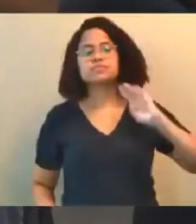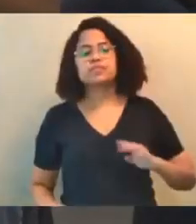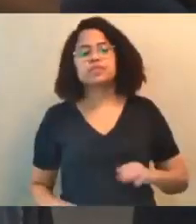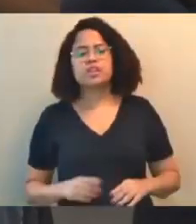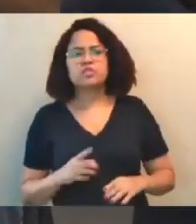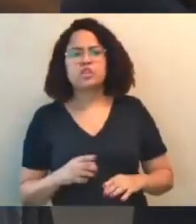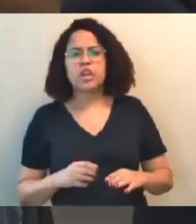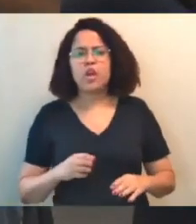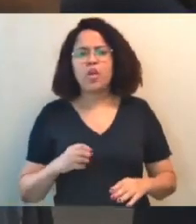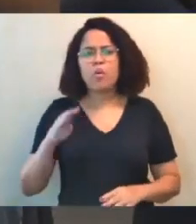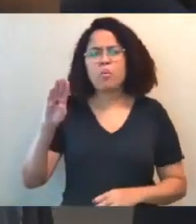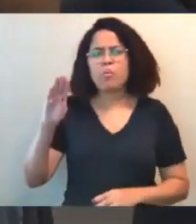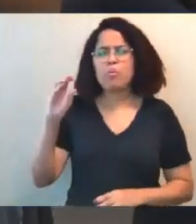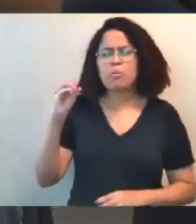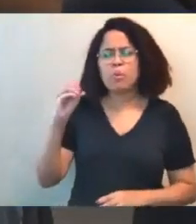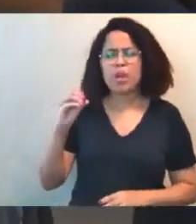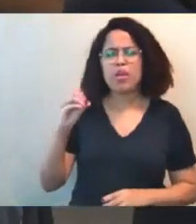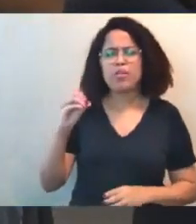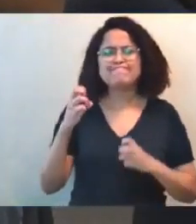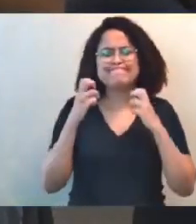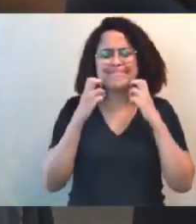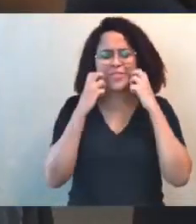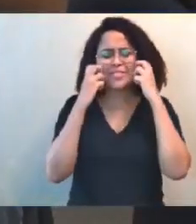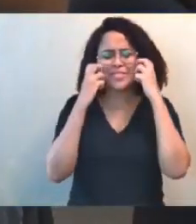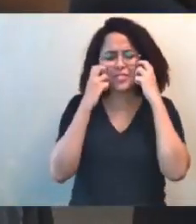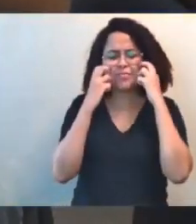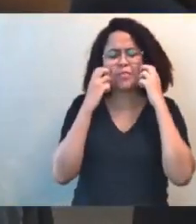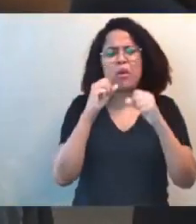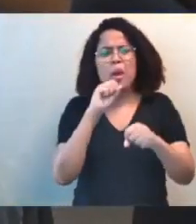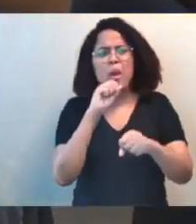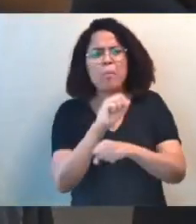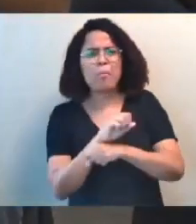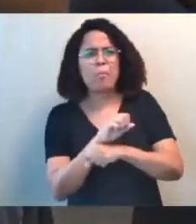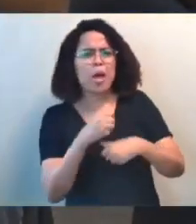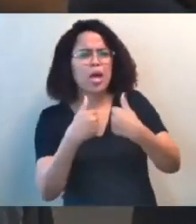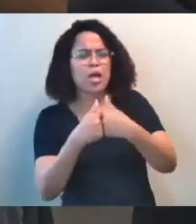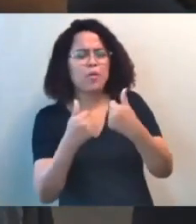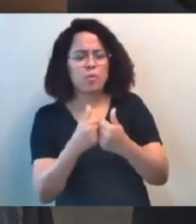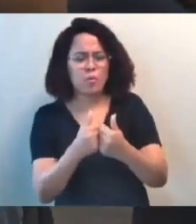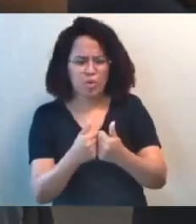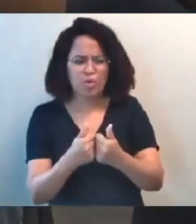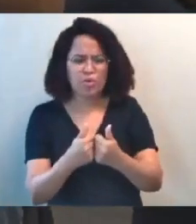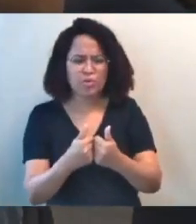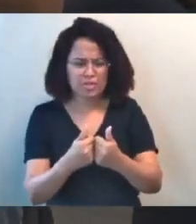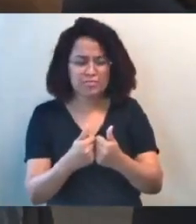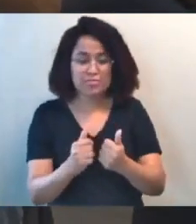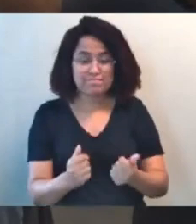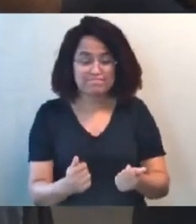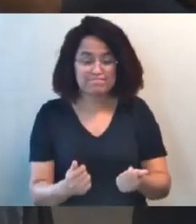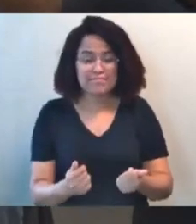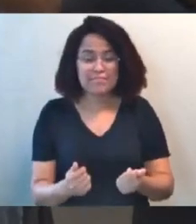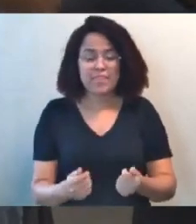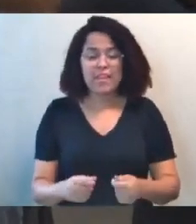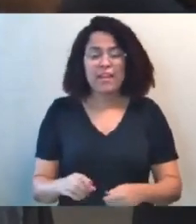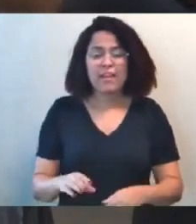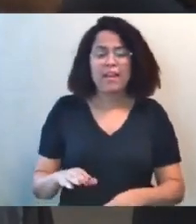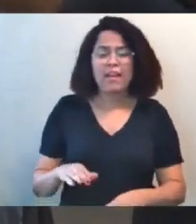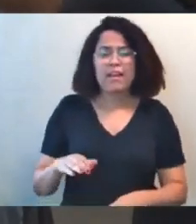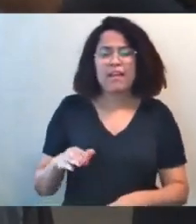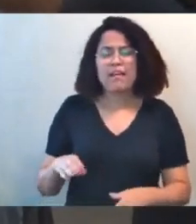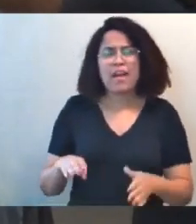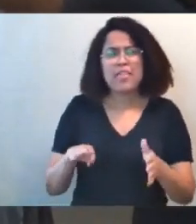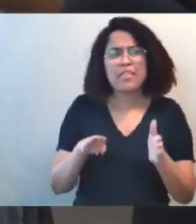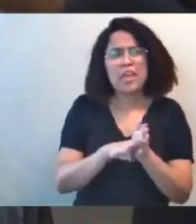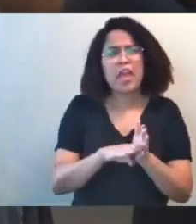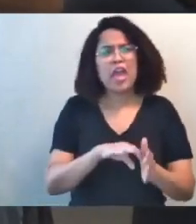ocorrência é constrangedor. Porque às vezes você para um ônibus, até você solicitar a polícia militar, muitas